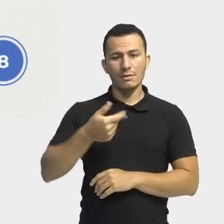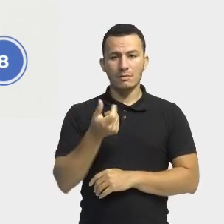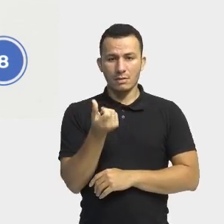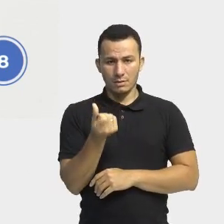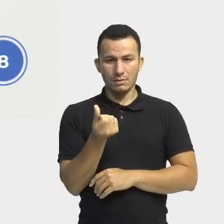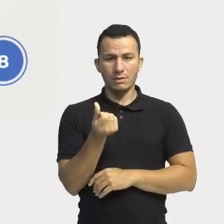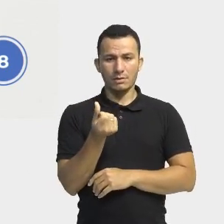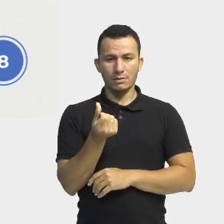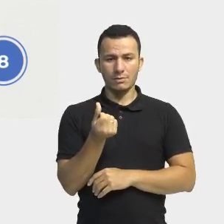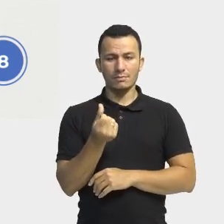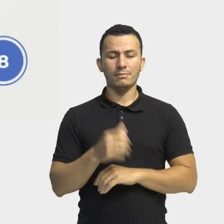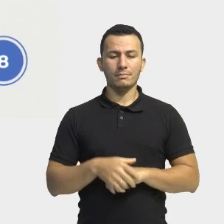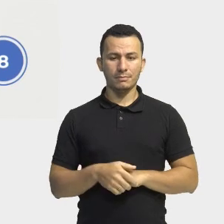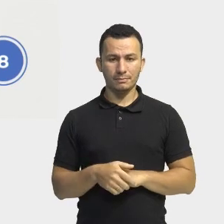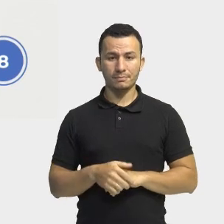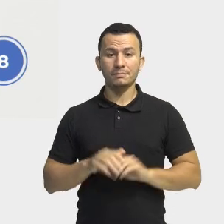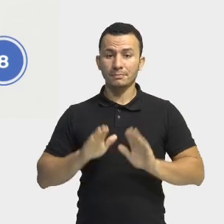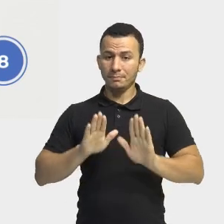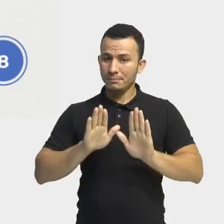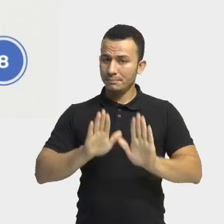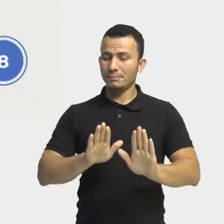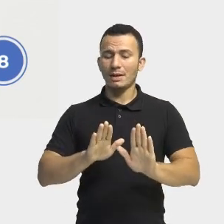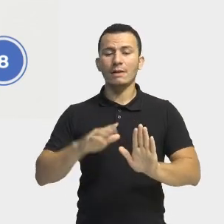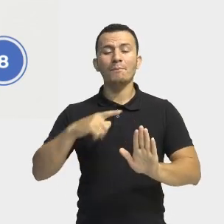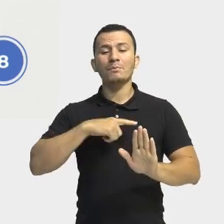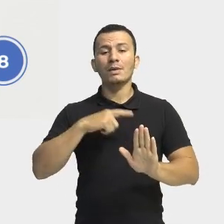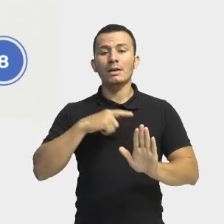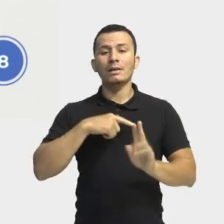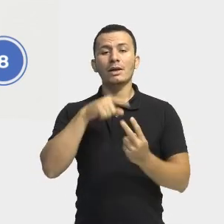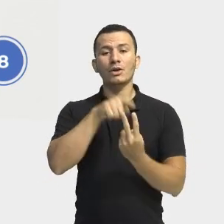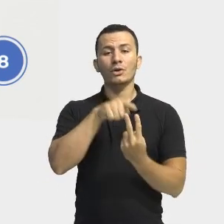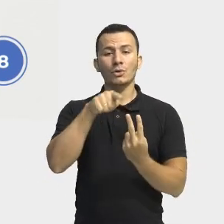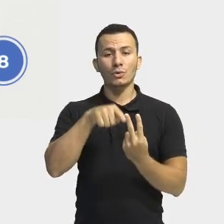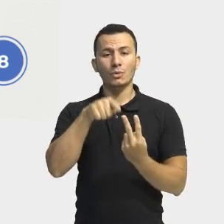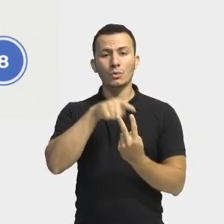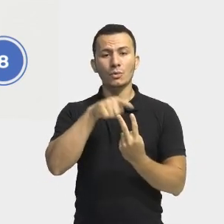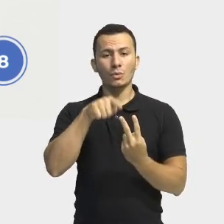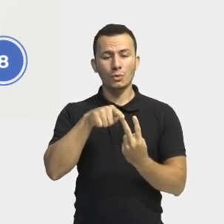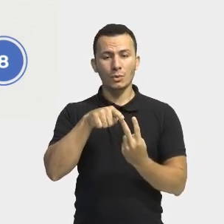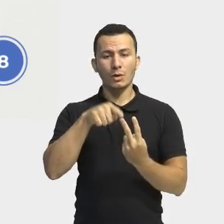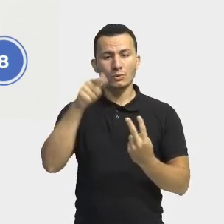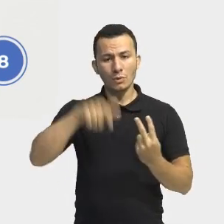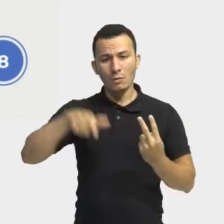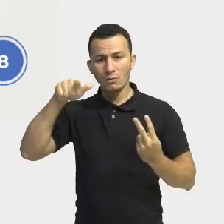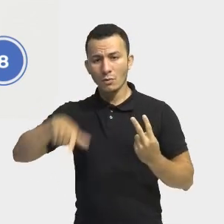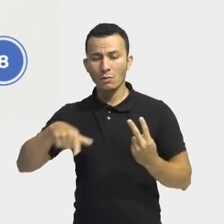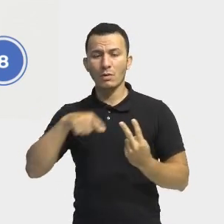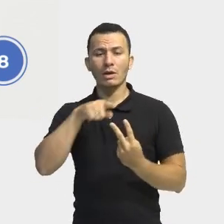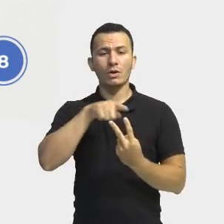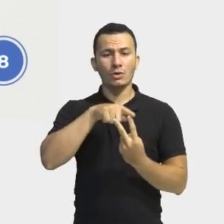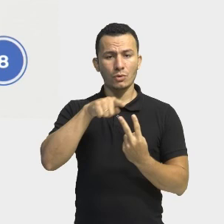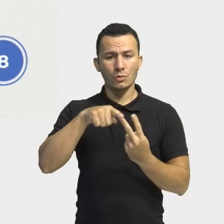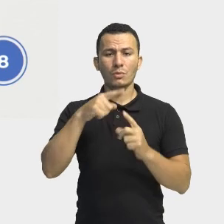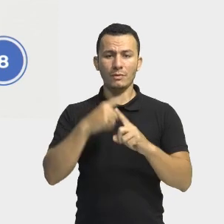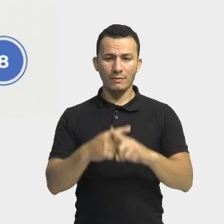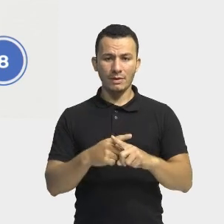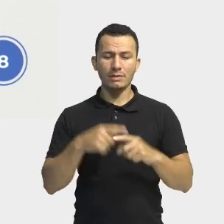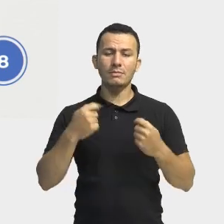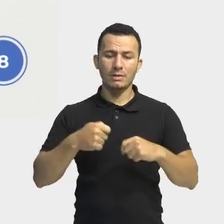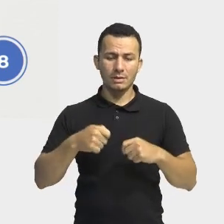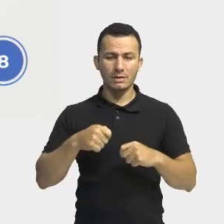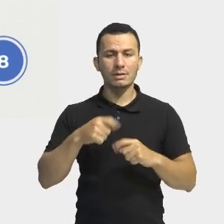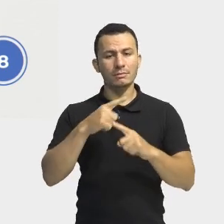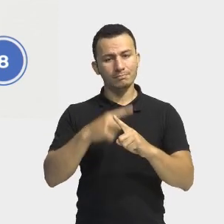37,6 quilocalorias. Só que tem um detalhe, tem 2 vezes o óxido, então esse valor vai ser multiplicado por